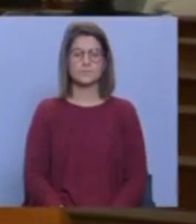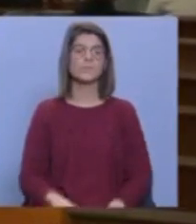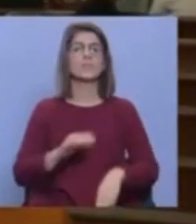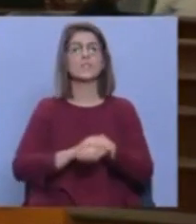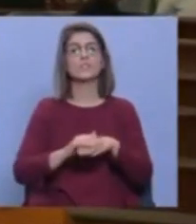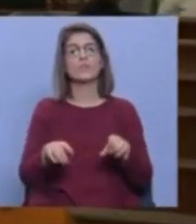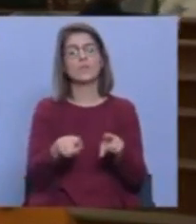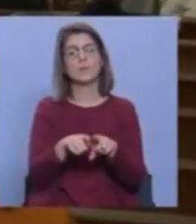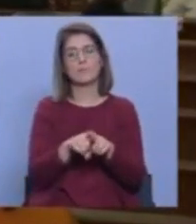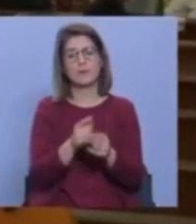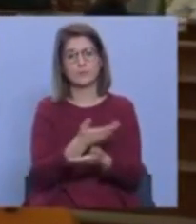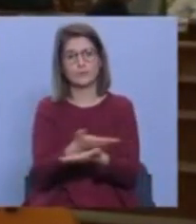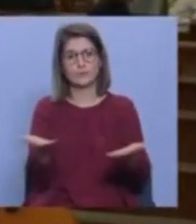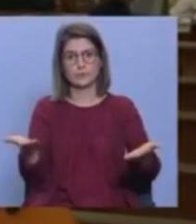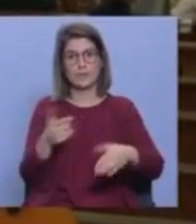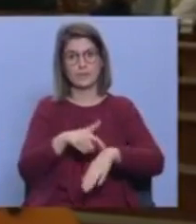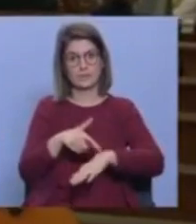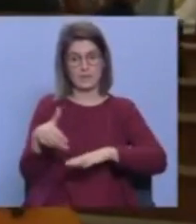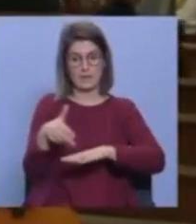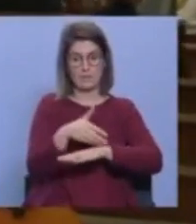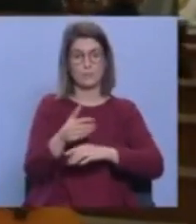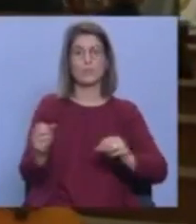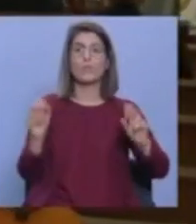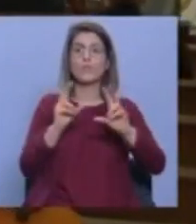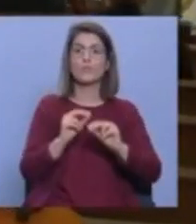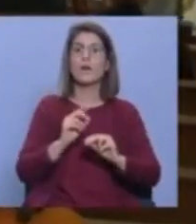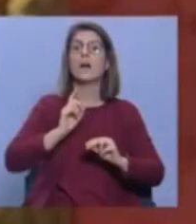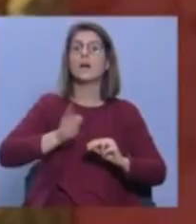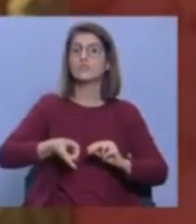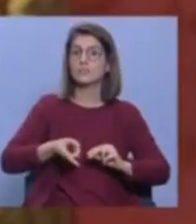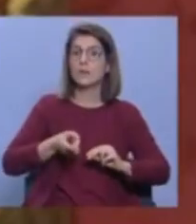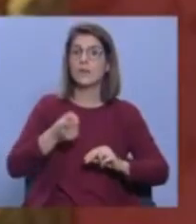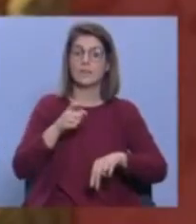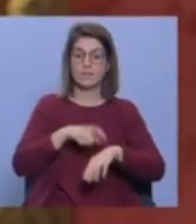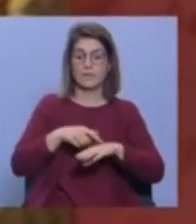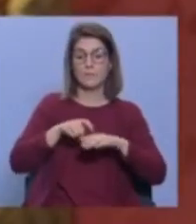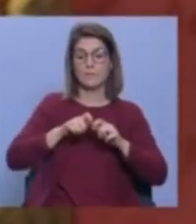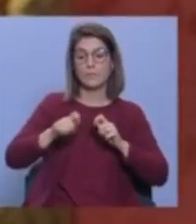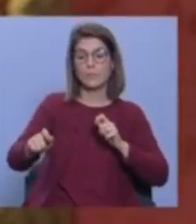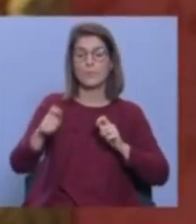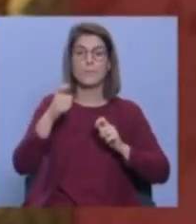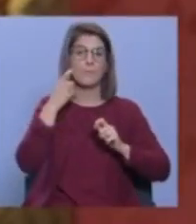Queridos irmãos, entramos no novo tempo, tempo da Quaresma.